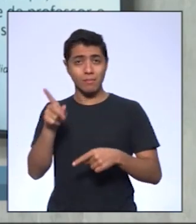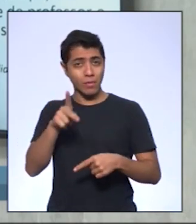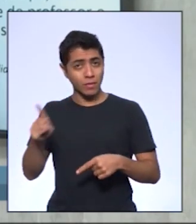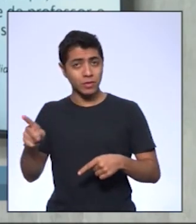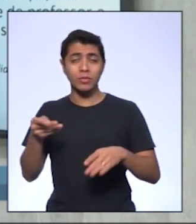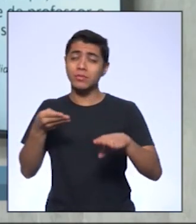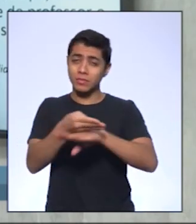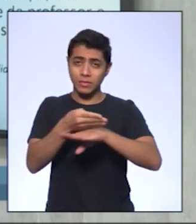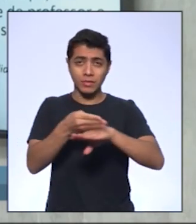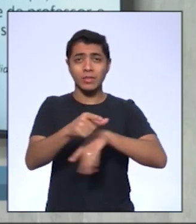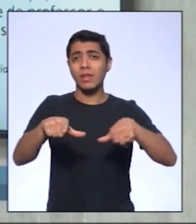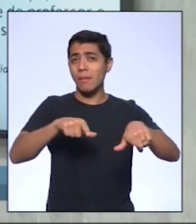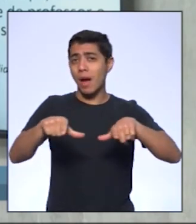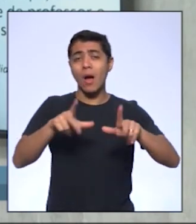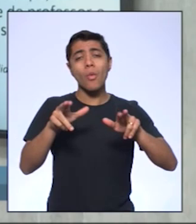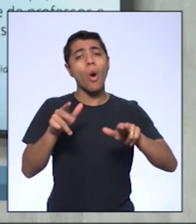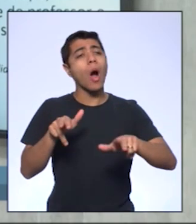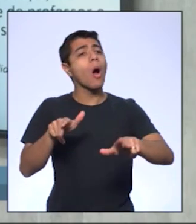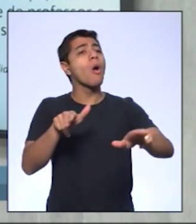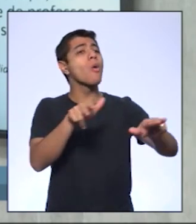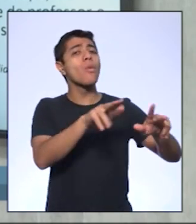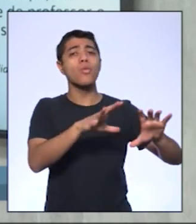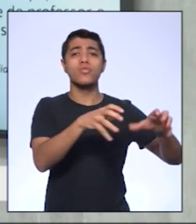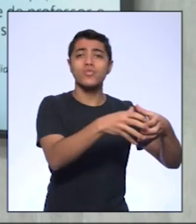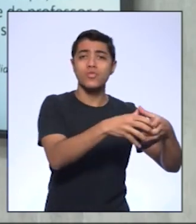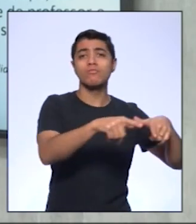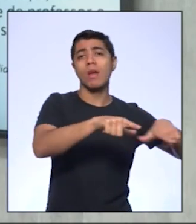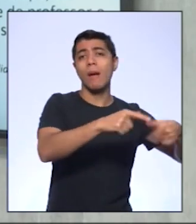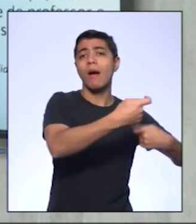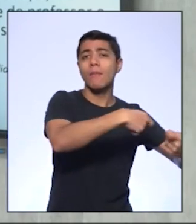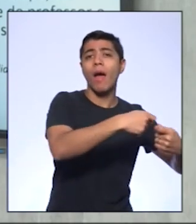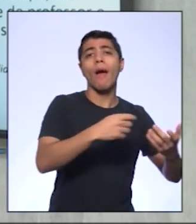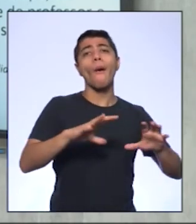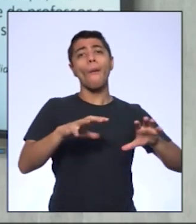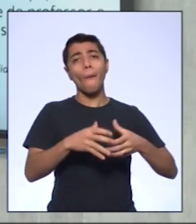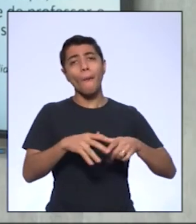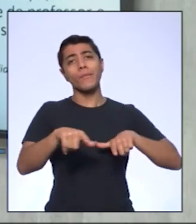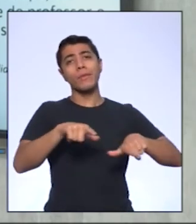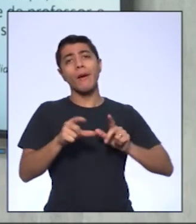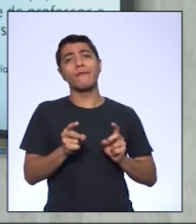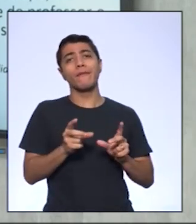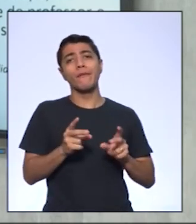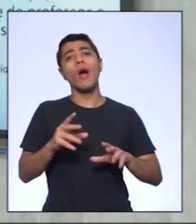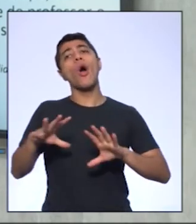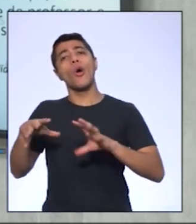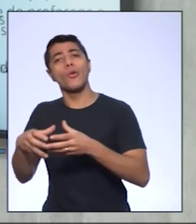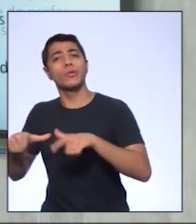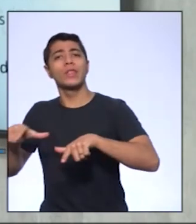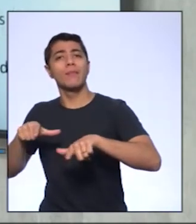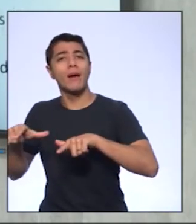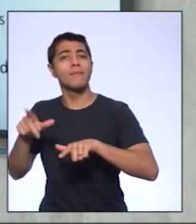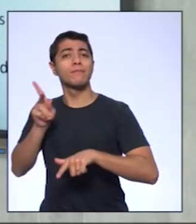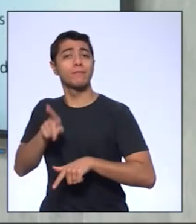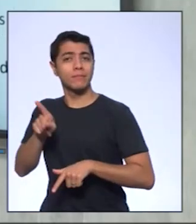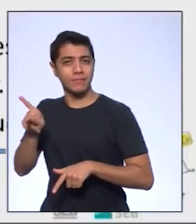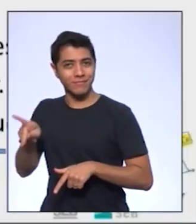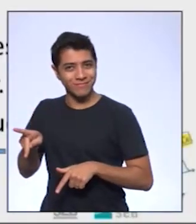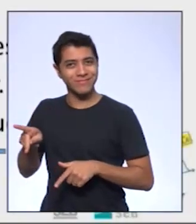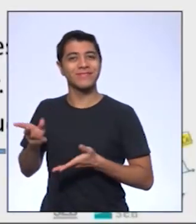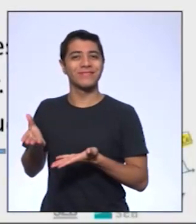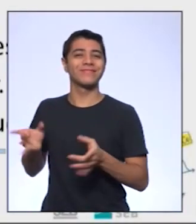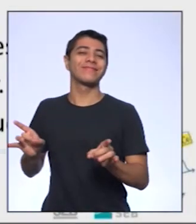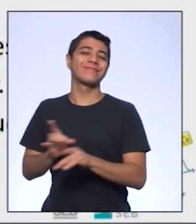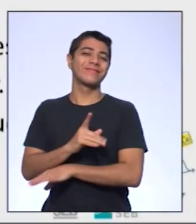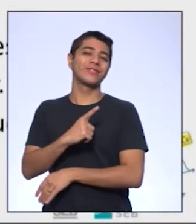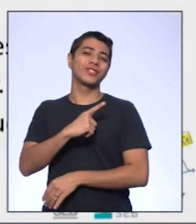como todos os outros. Disposto às divisões de trabalho, organização de trabalho, ao salário e a tudo mais. Vamos para as questões. Slide